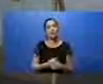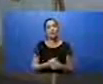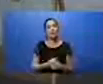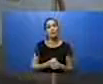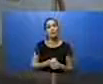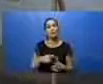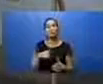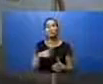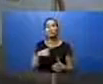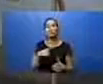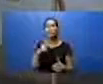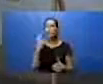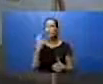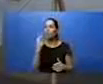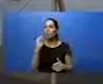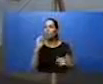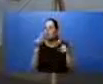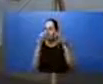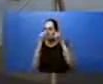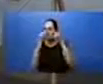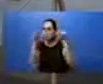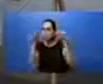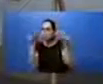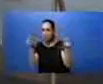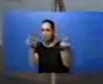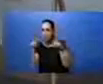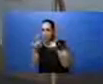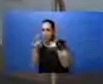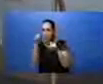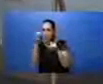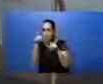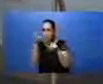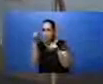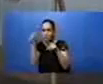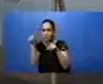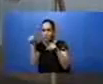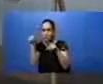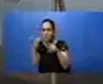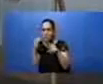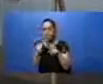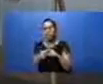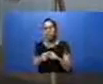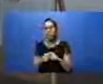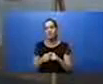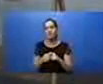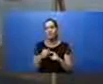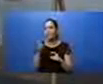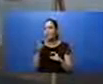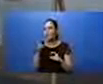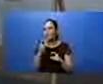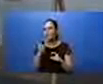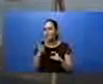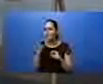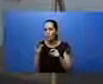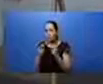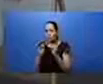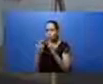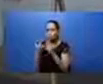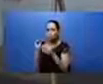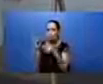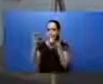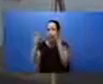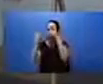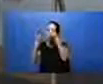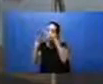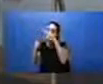apenas 2 quadradinhos dos 3 cabem lá dentro. Então eu escrevo, ó, só